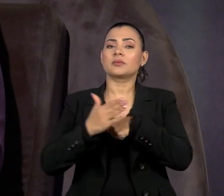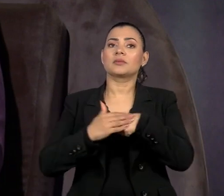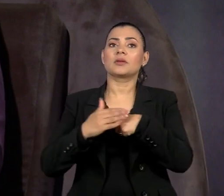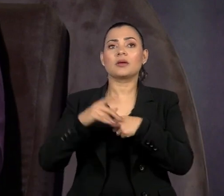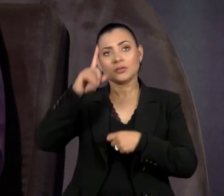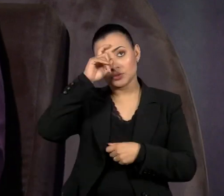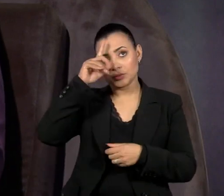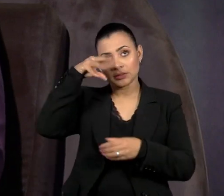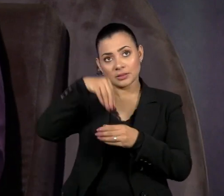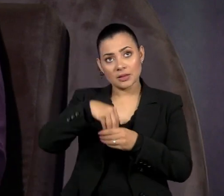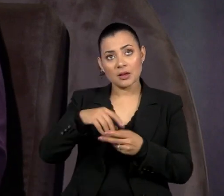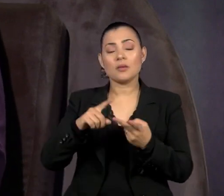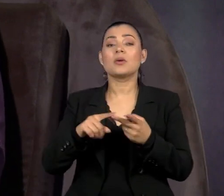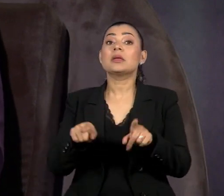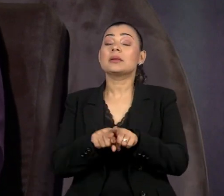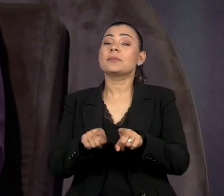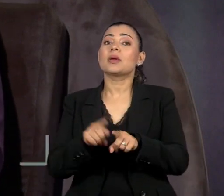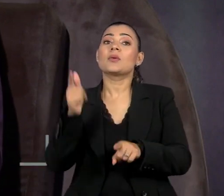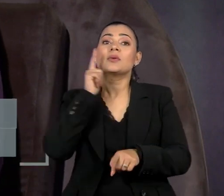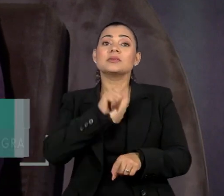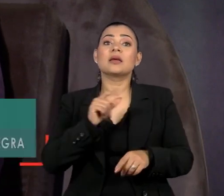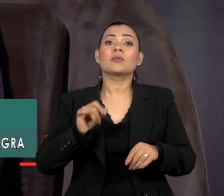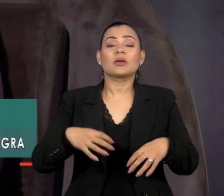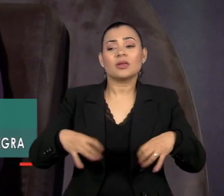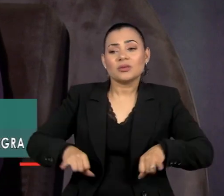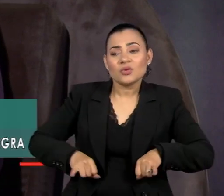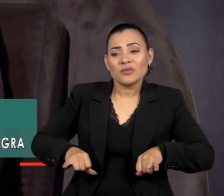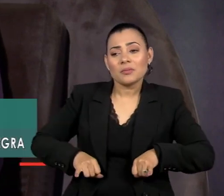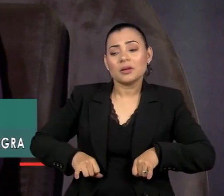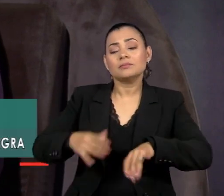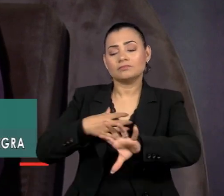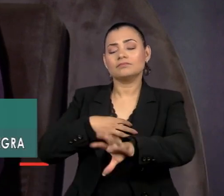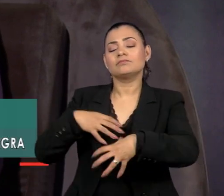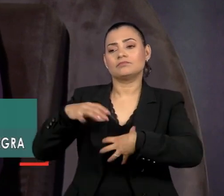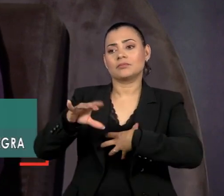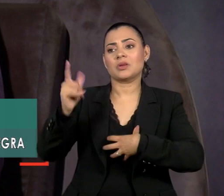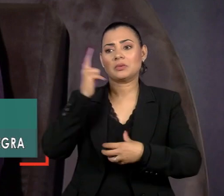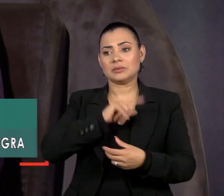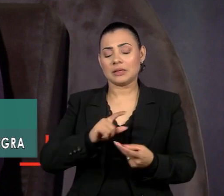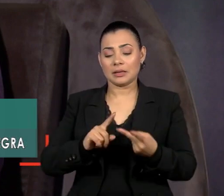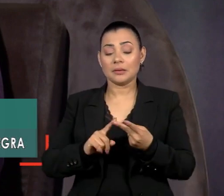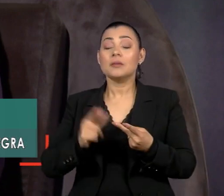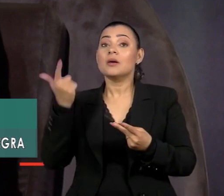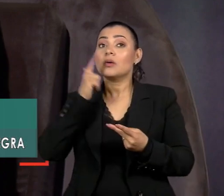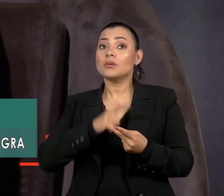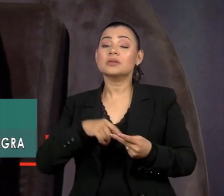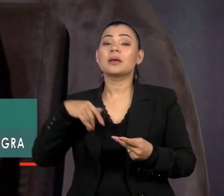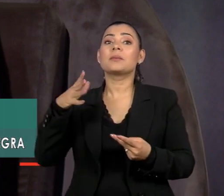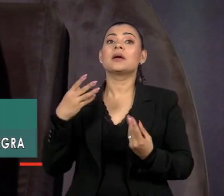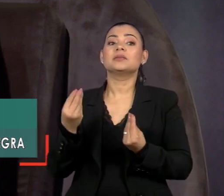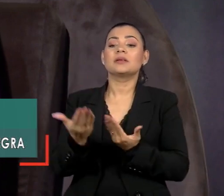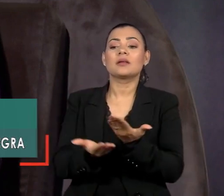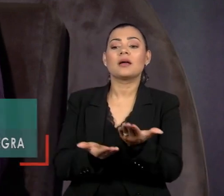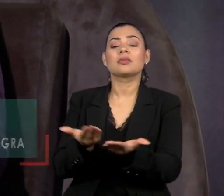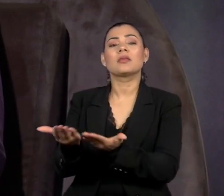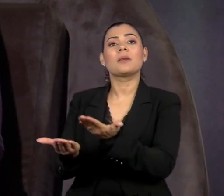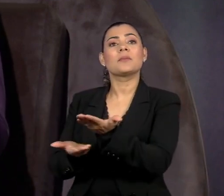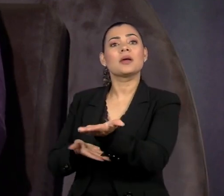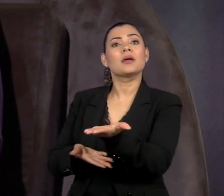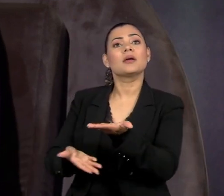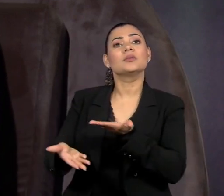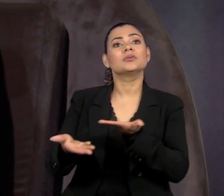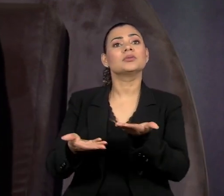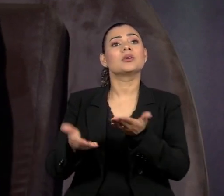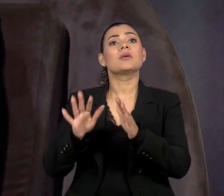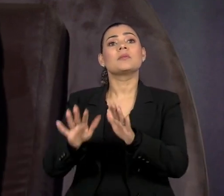tendem a validar mais a dor do paciente, tendem a instituir tratamentos que não